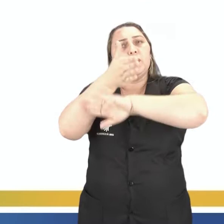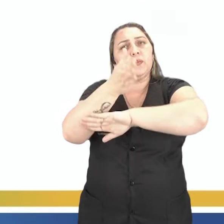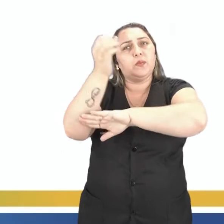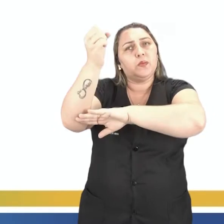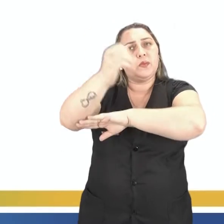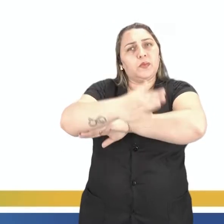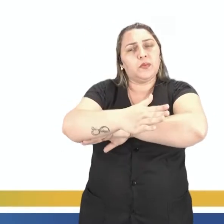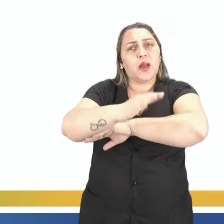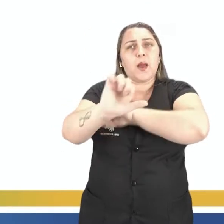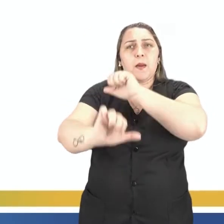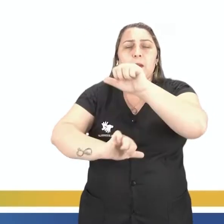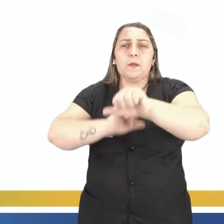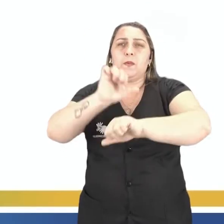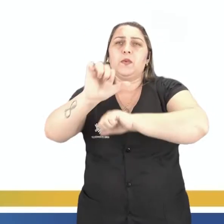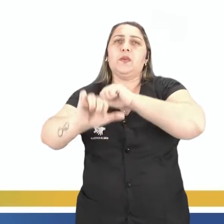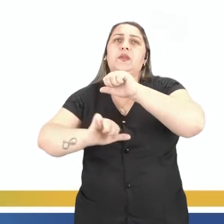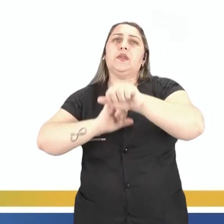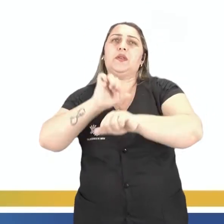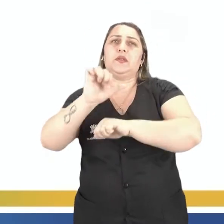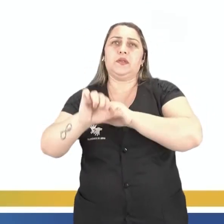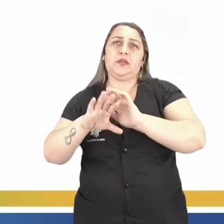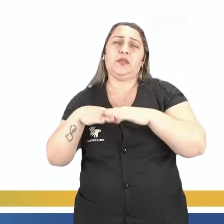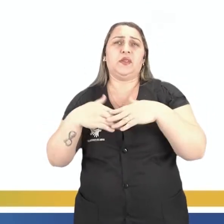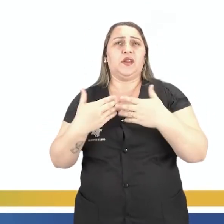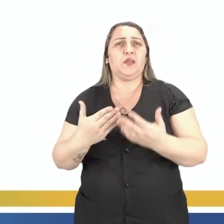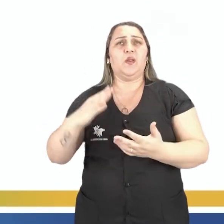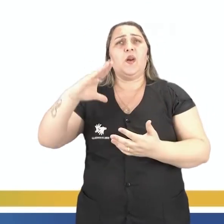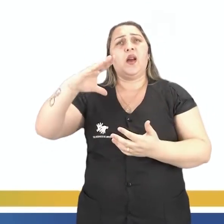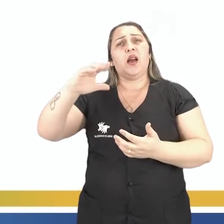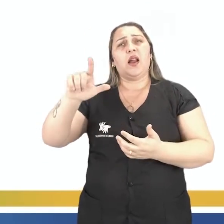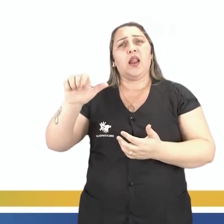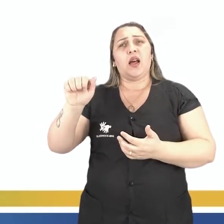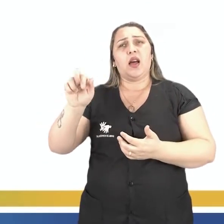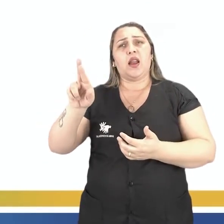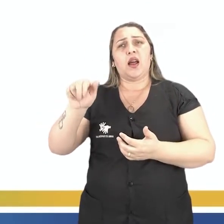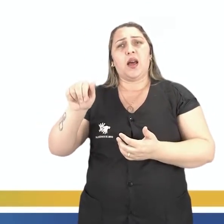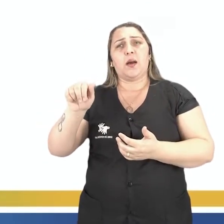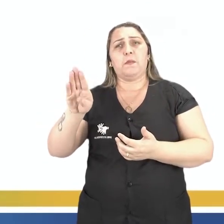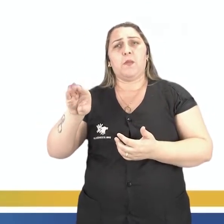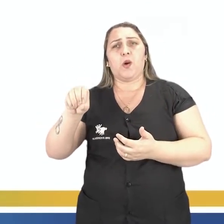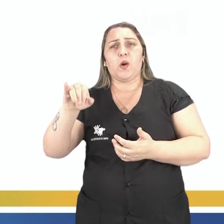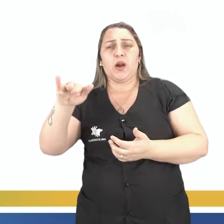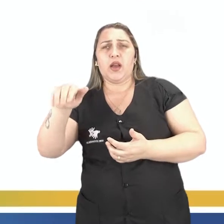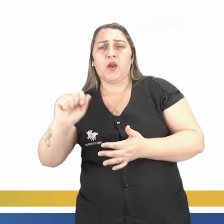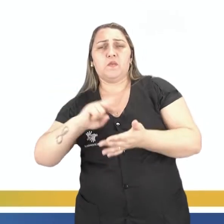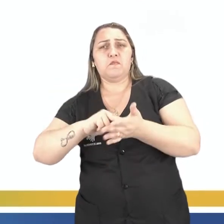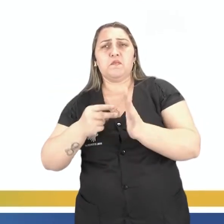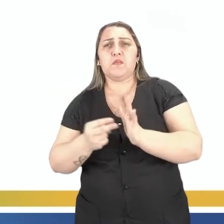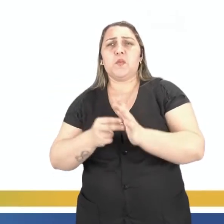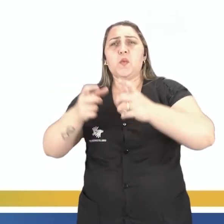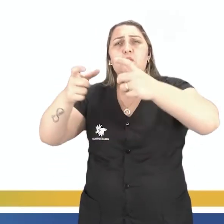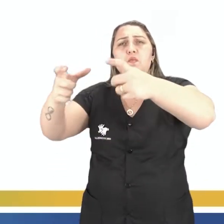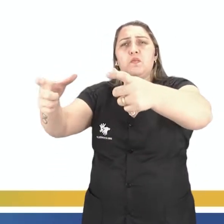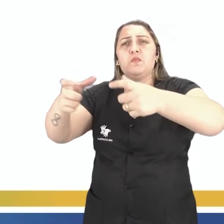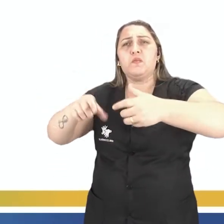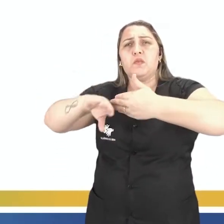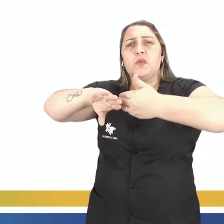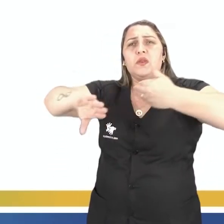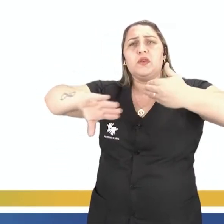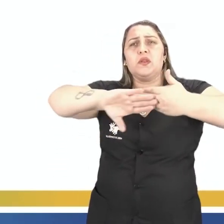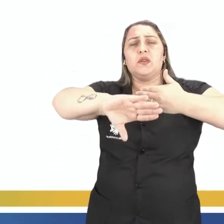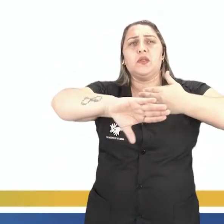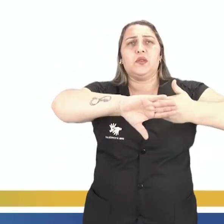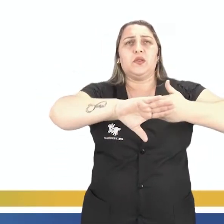luz, alterando clarabóias e fachadas. O que são clarabóias? Clarabóias são aqueles espaços, né, muitas